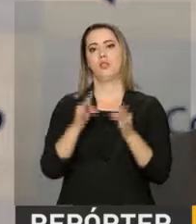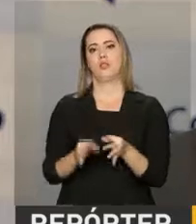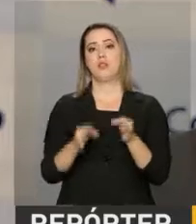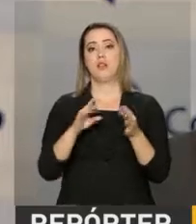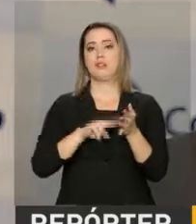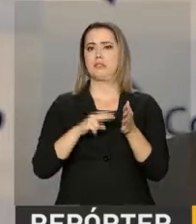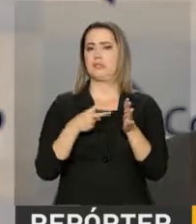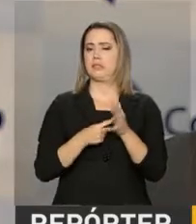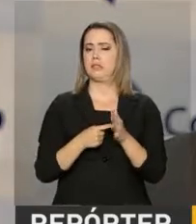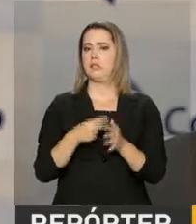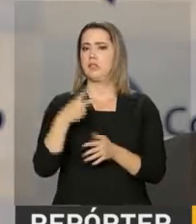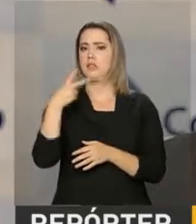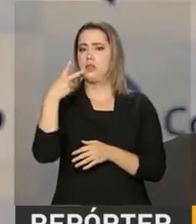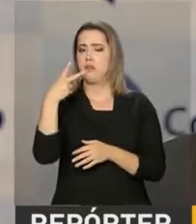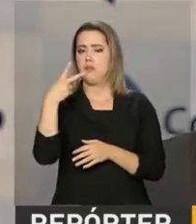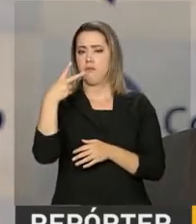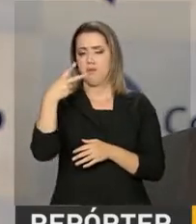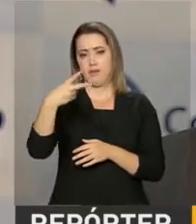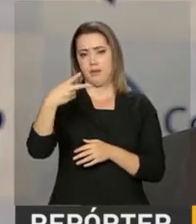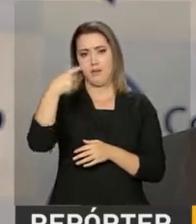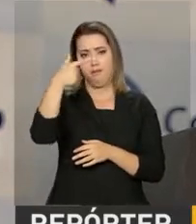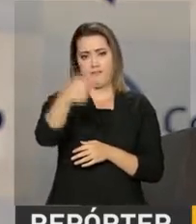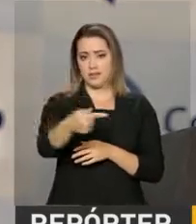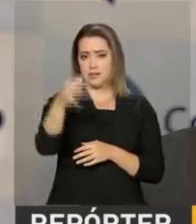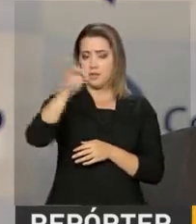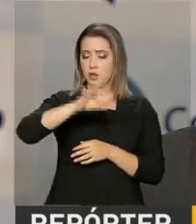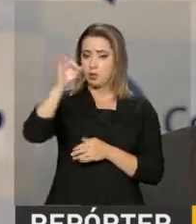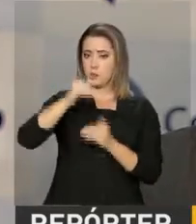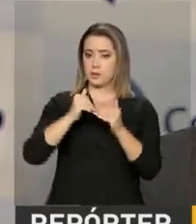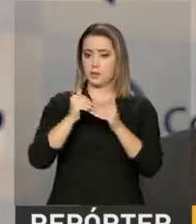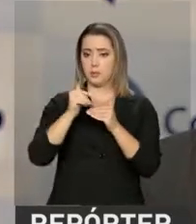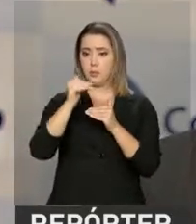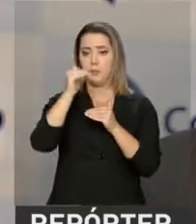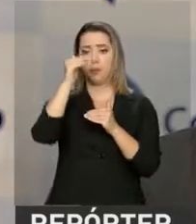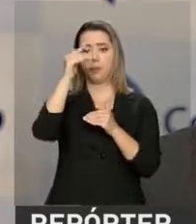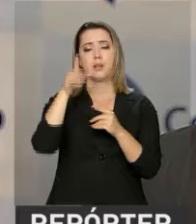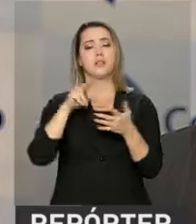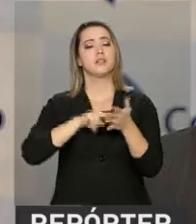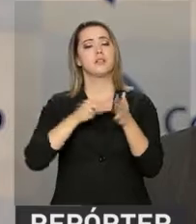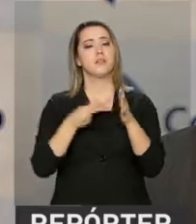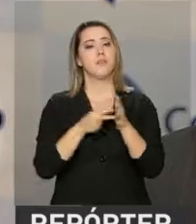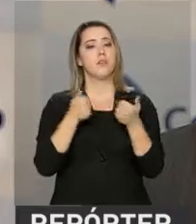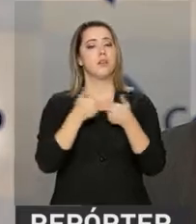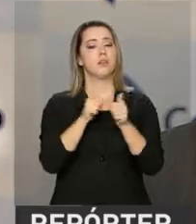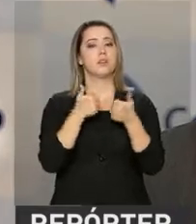aliás, um pouco mais que um quarto, 27% a mais, significa movimentar mais caminhões,